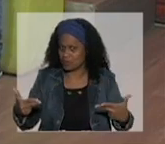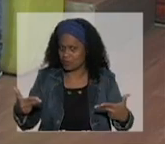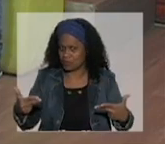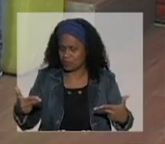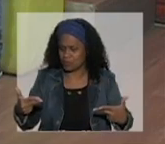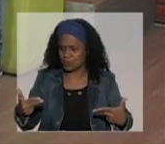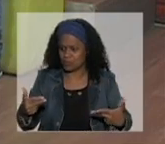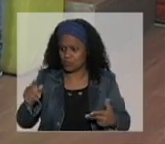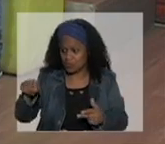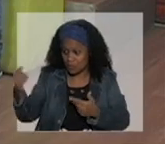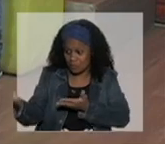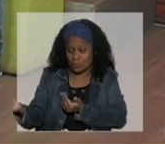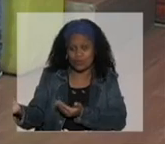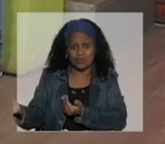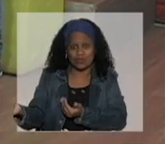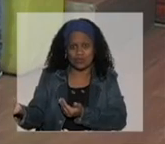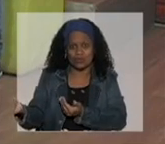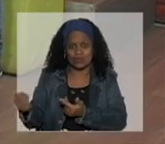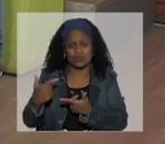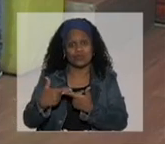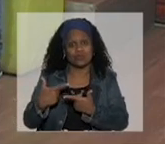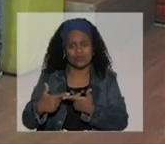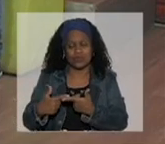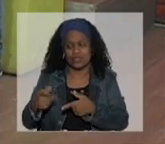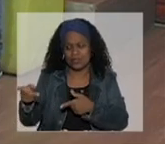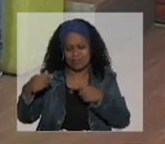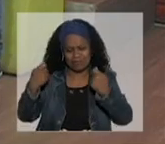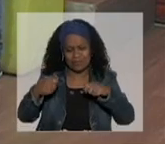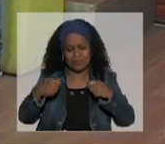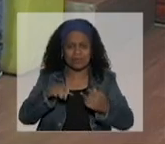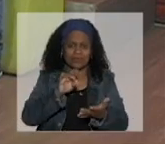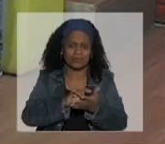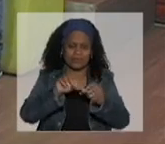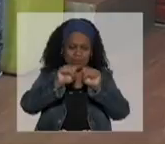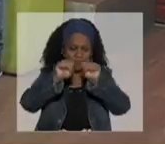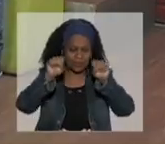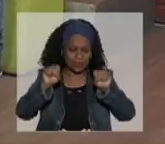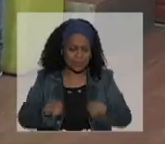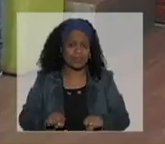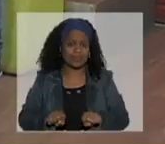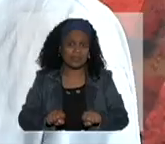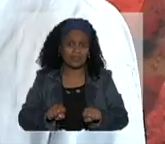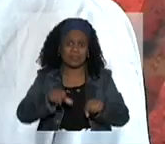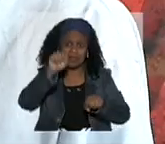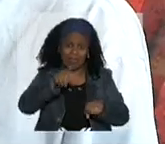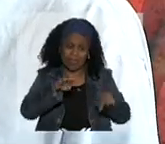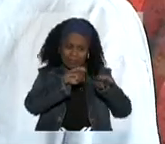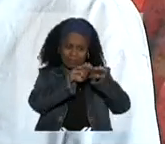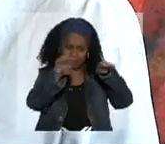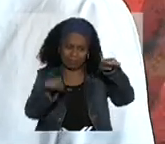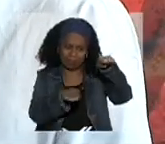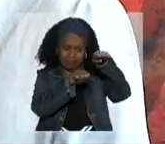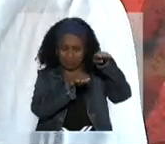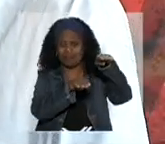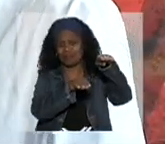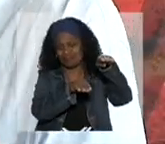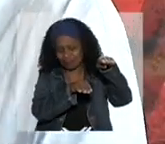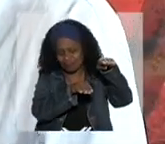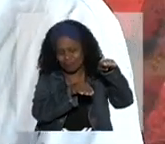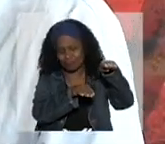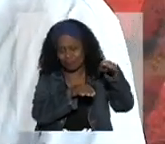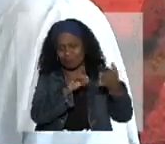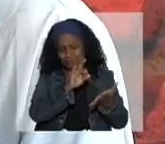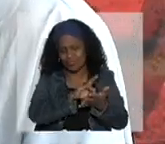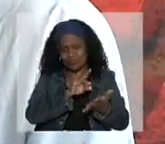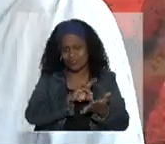gente é de um coletivo que se chama Juventude Anticapitalista. Então, a gente sabe que o sistema é um sistema desigual e que quer cada vez mais